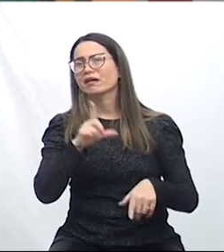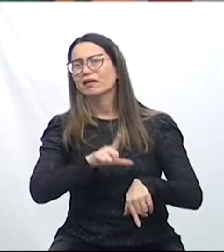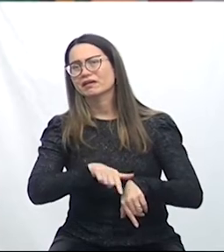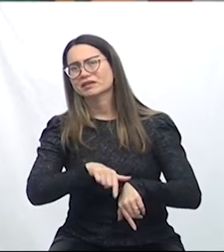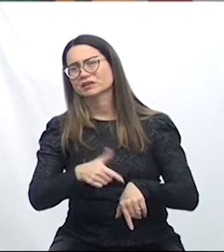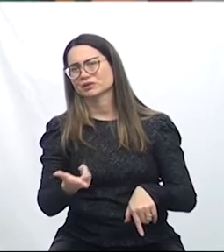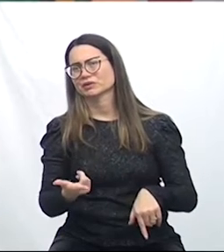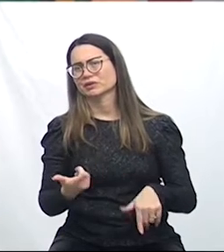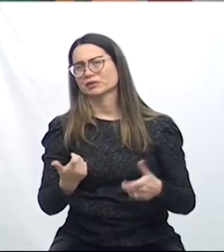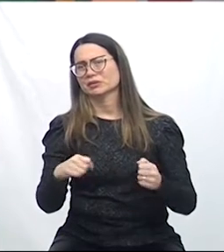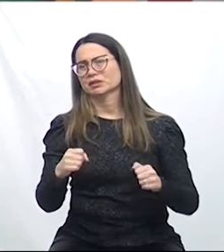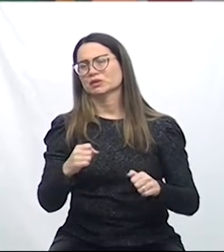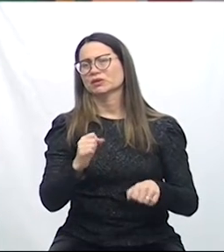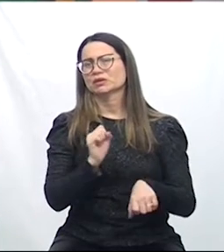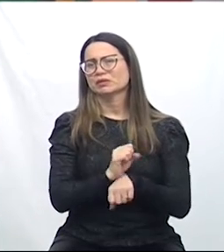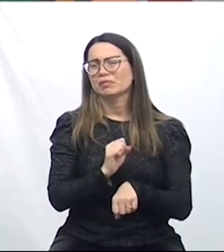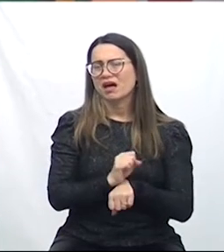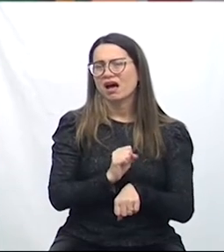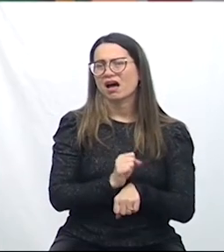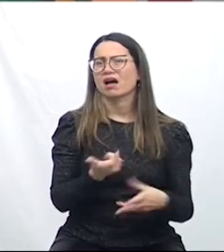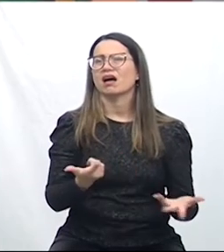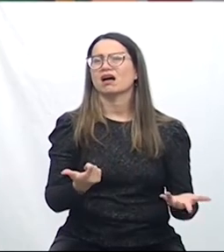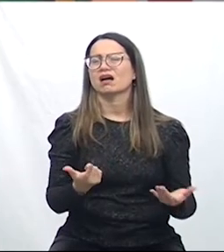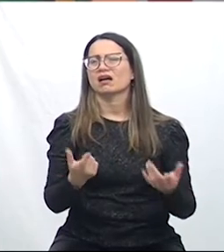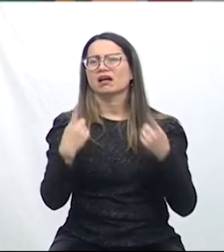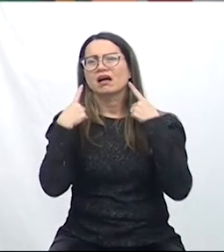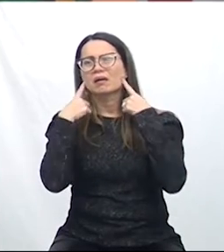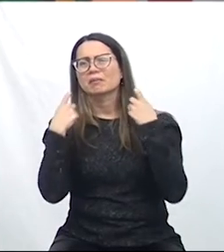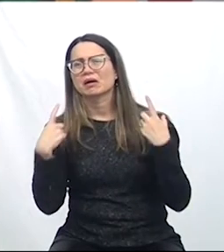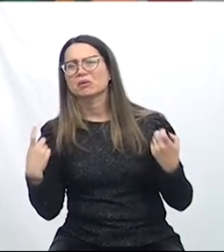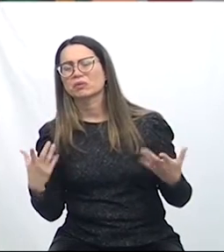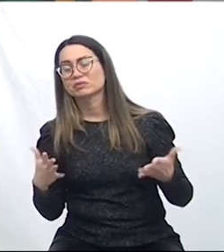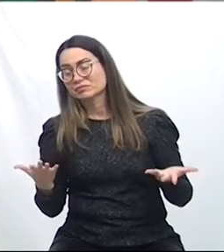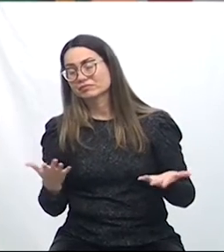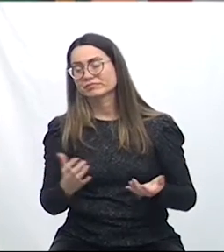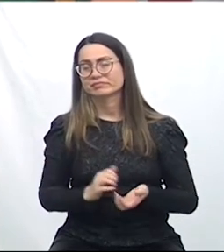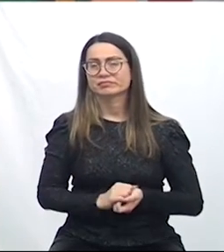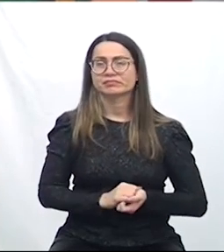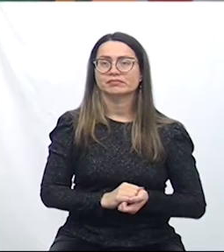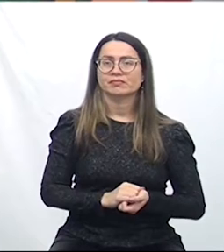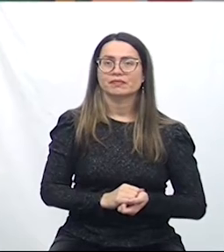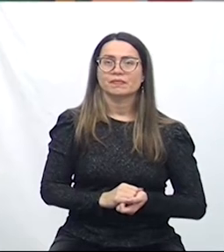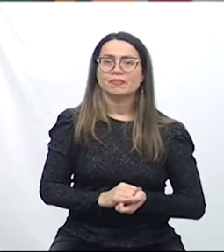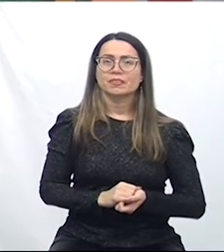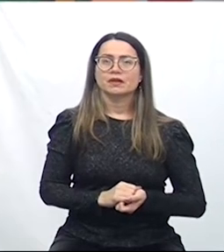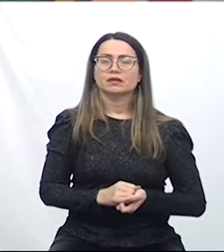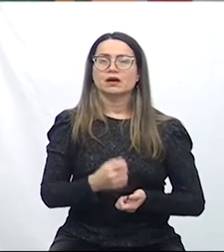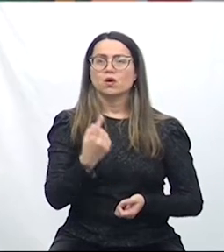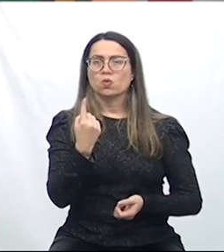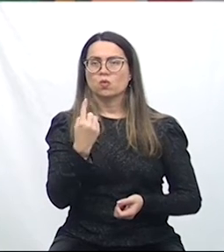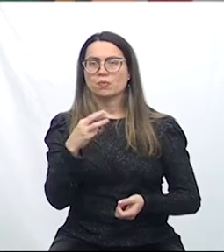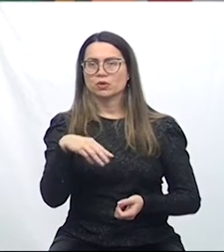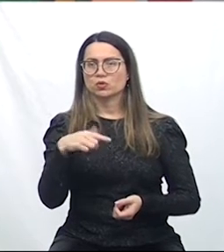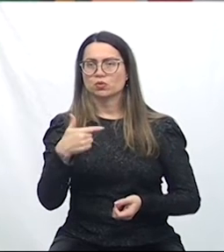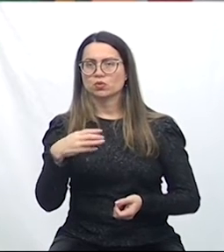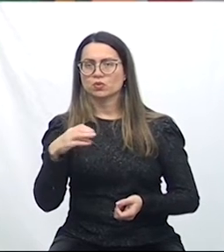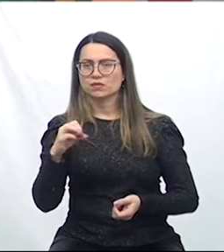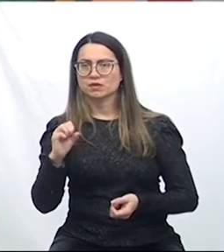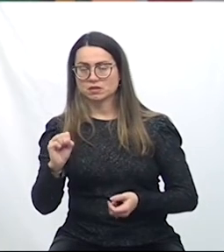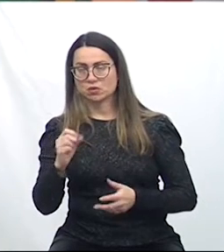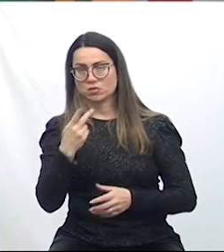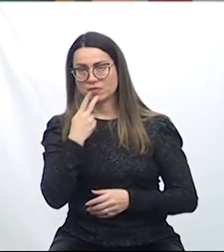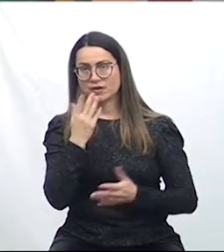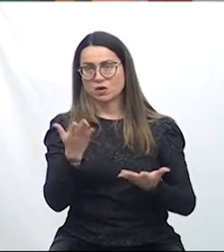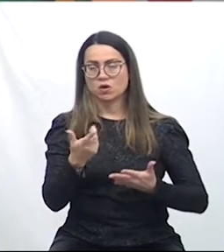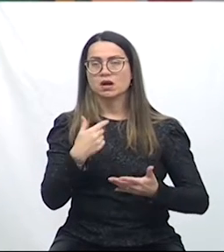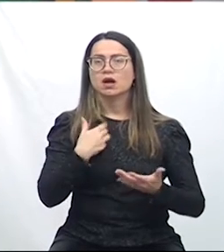de espera, de barulho, tudo isso que contribuiu. Como ainda tem 1:20, eu gostaria de também estar